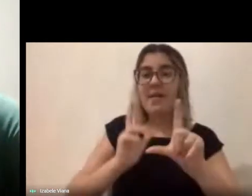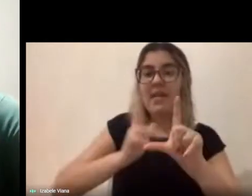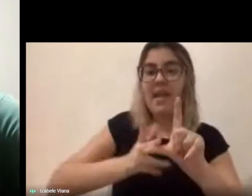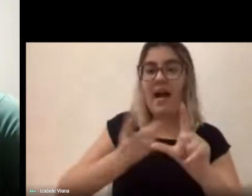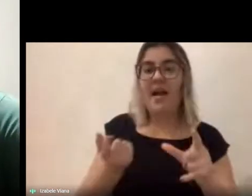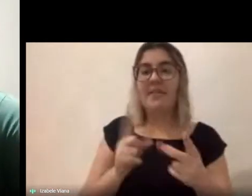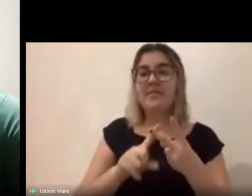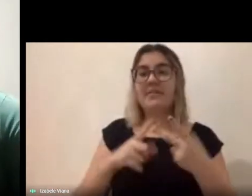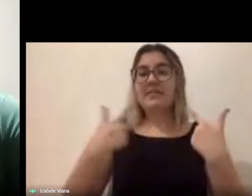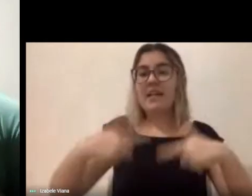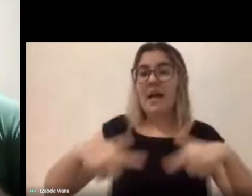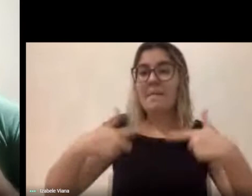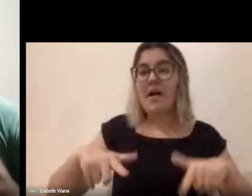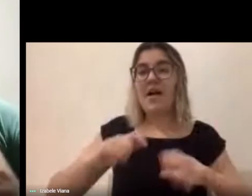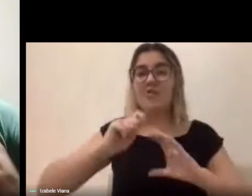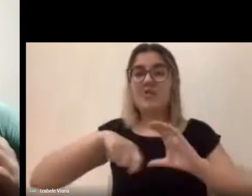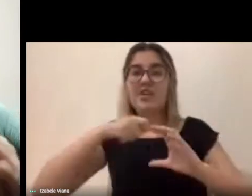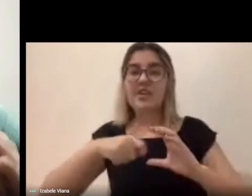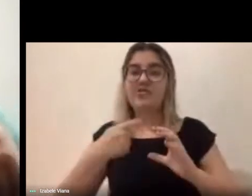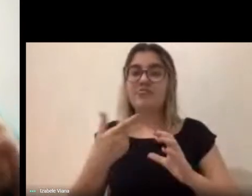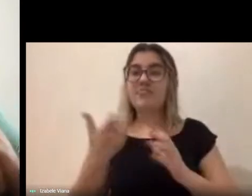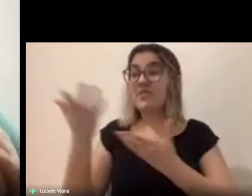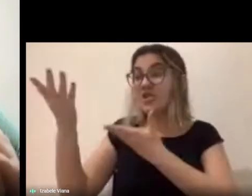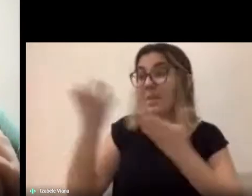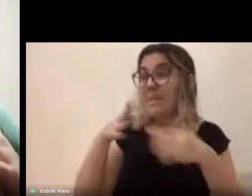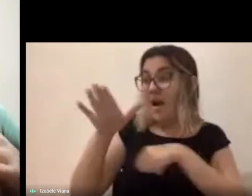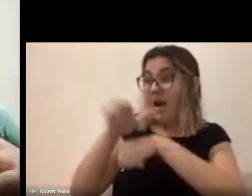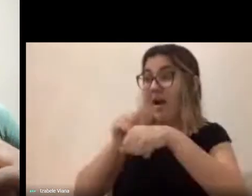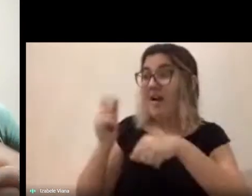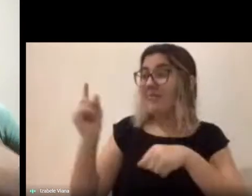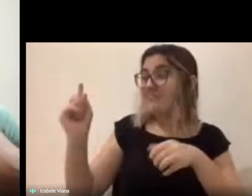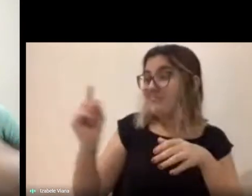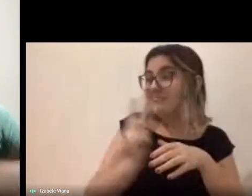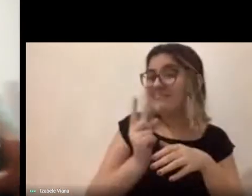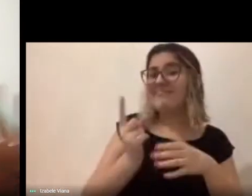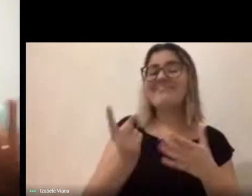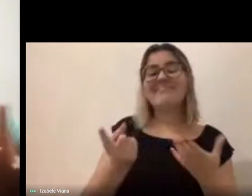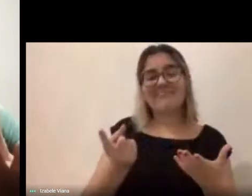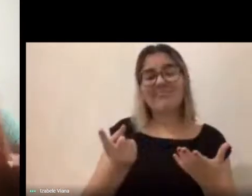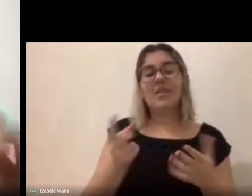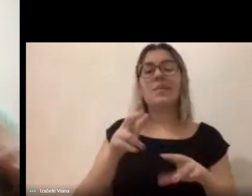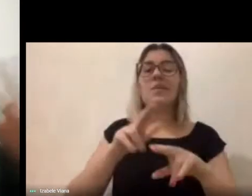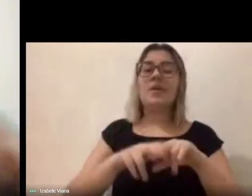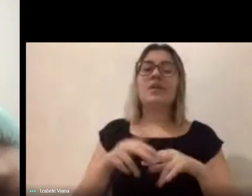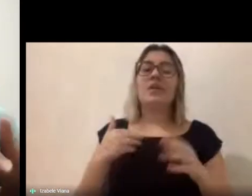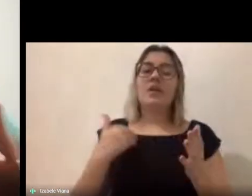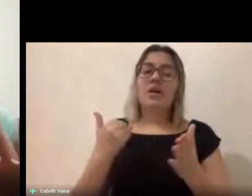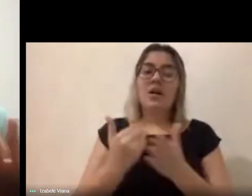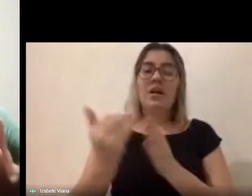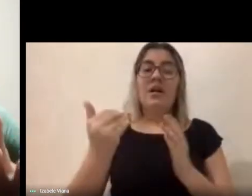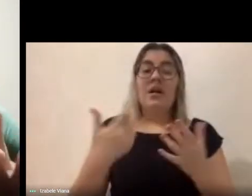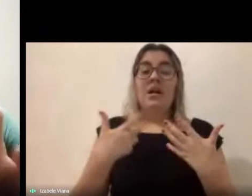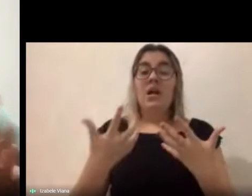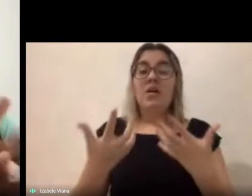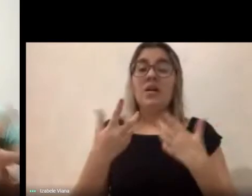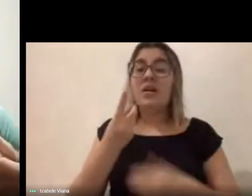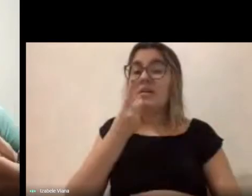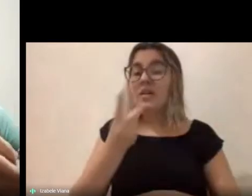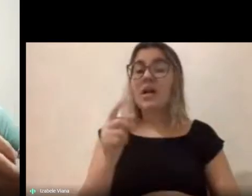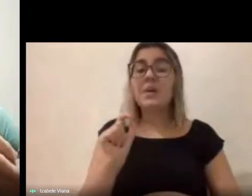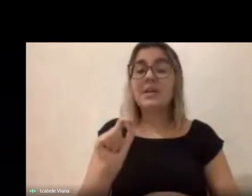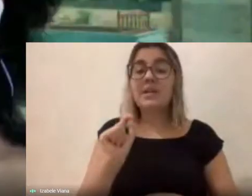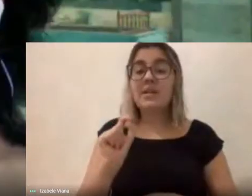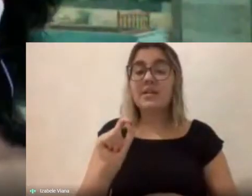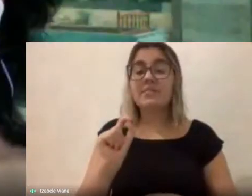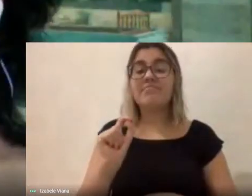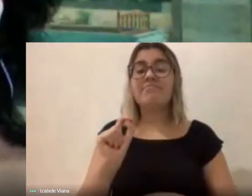Textos. Então é isso, eu acho que inicialmente eu quero falar e aí talvez a gente converse mais um pouco.